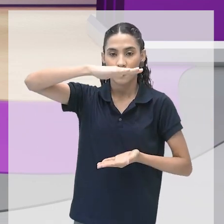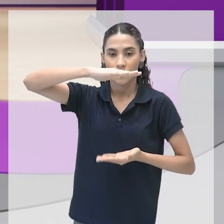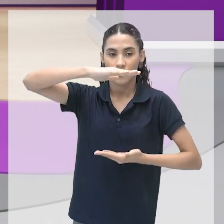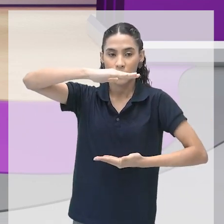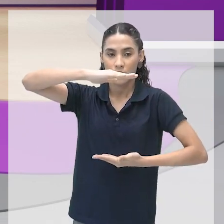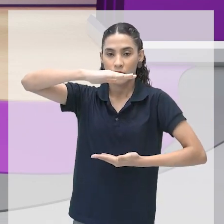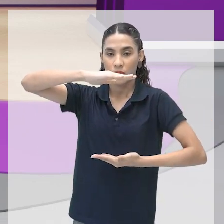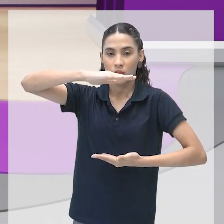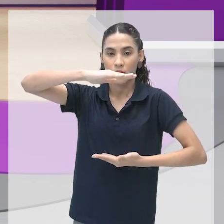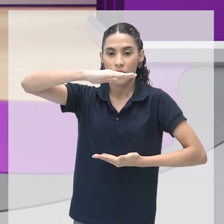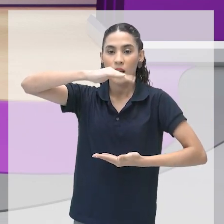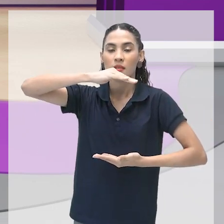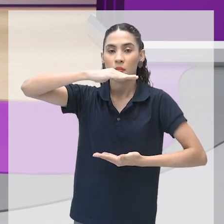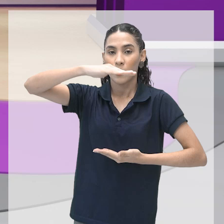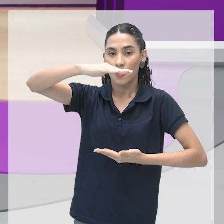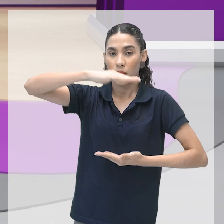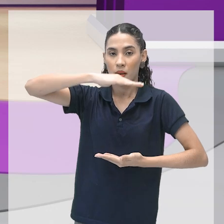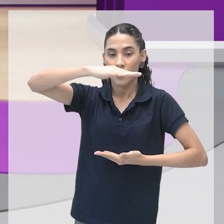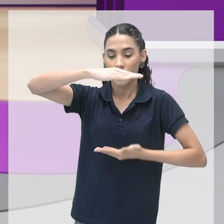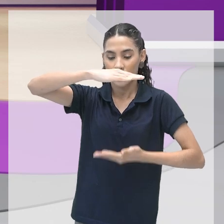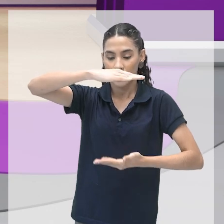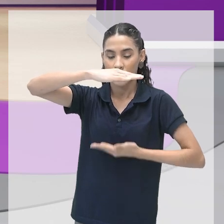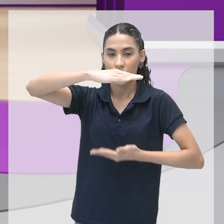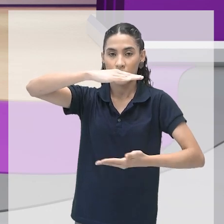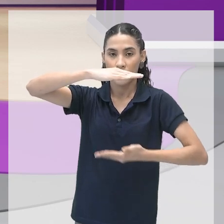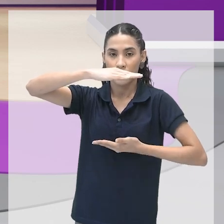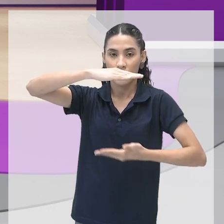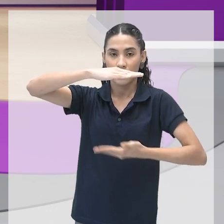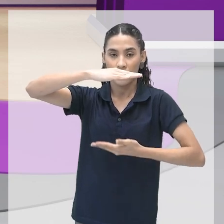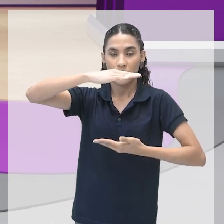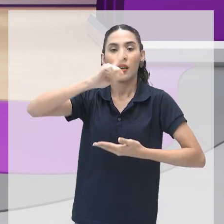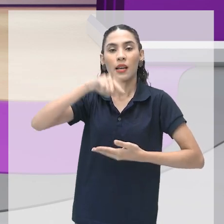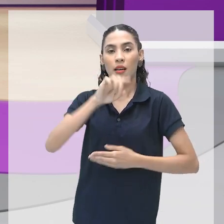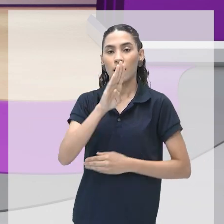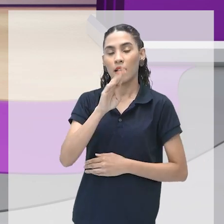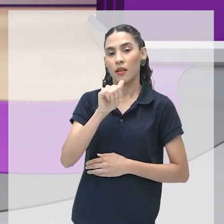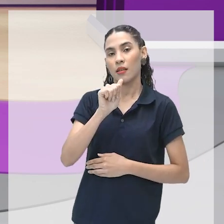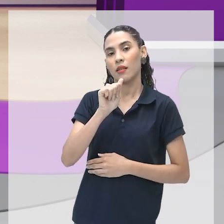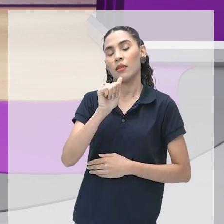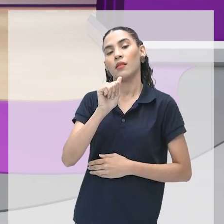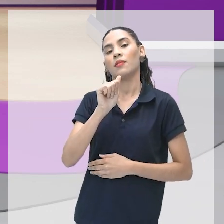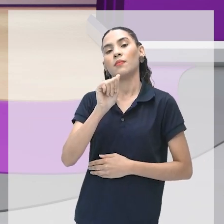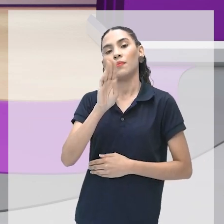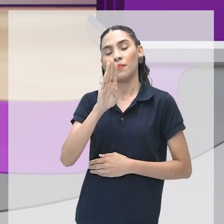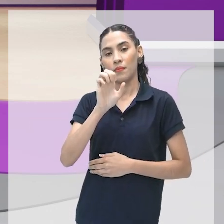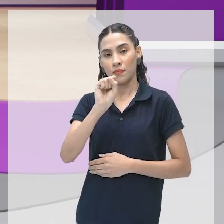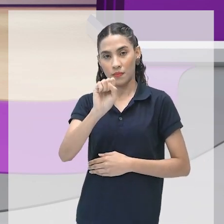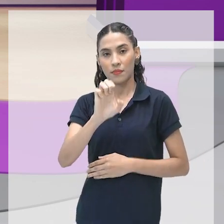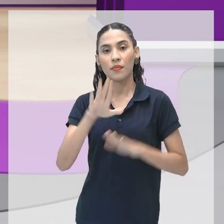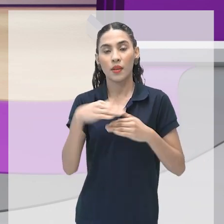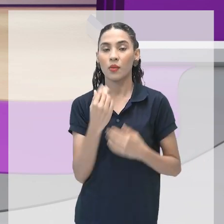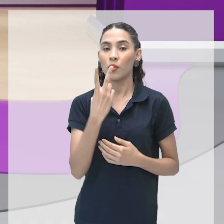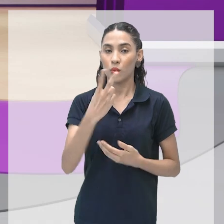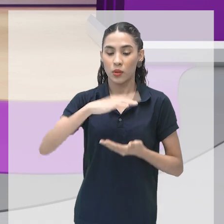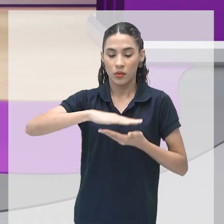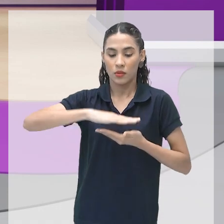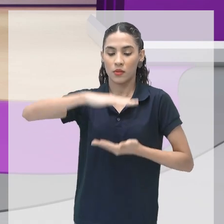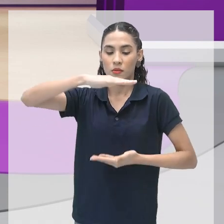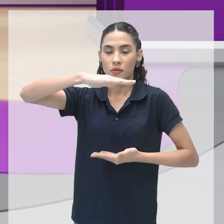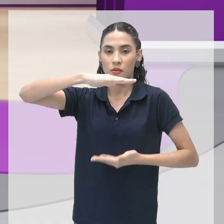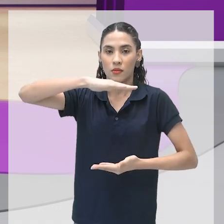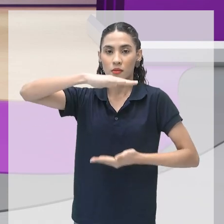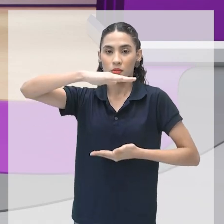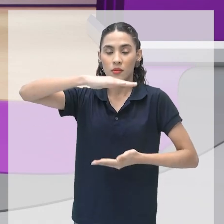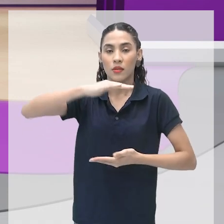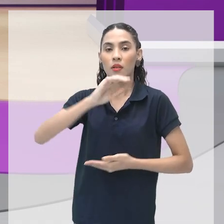a gente vai ter aqui a base e aqui embaixo também chamada de base. Então, nós temos 2 bases que são paralelas